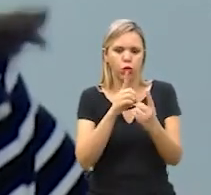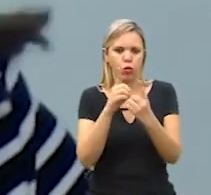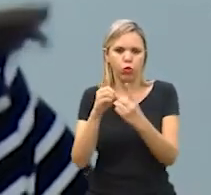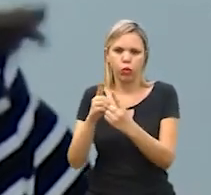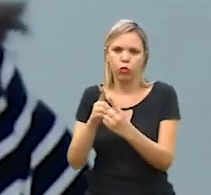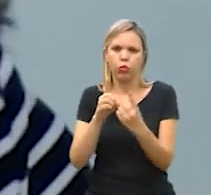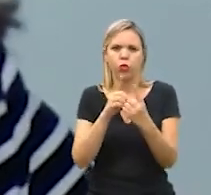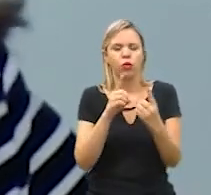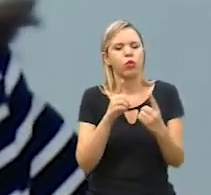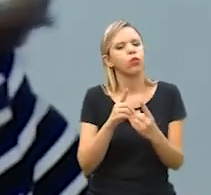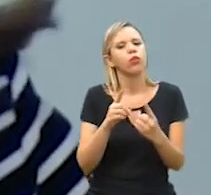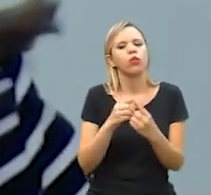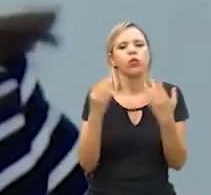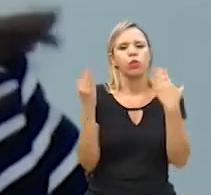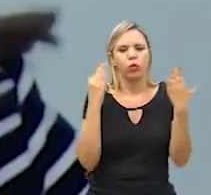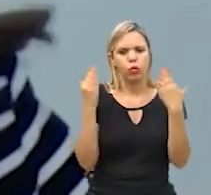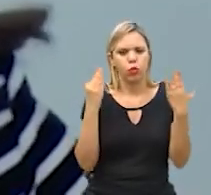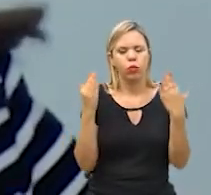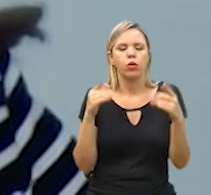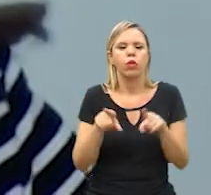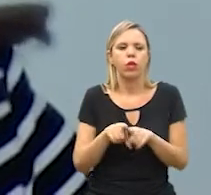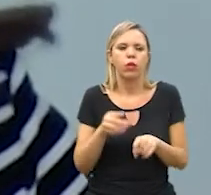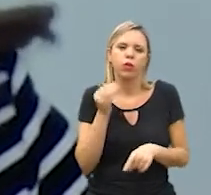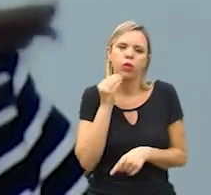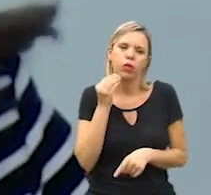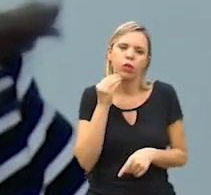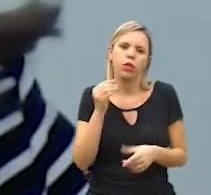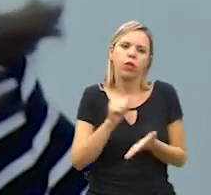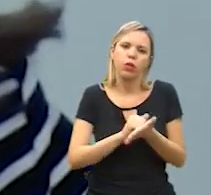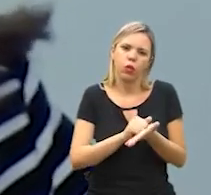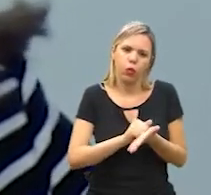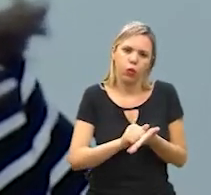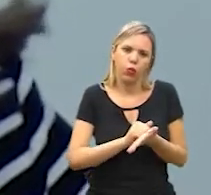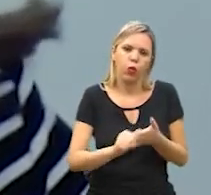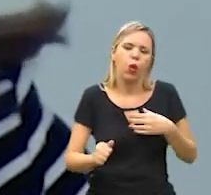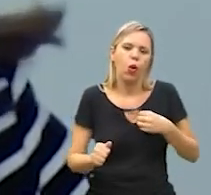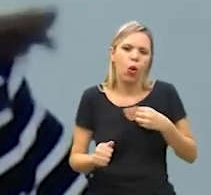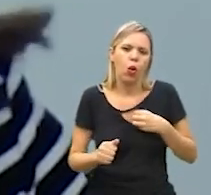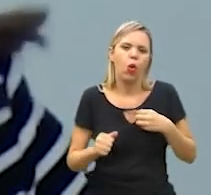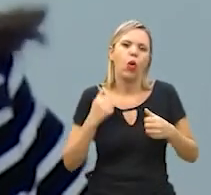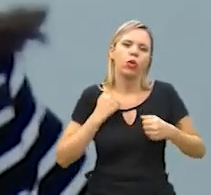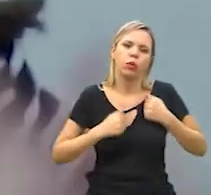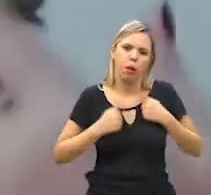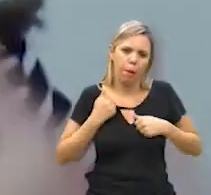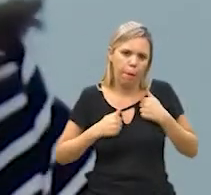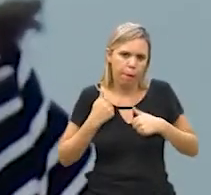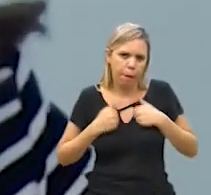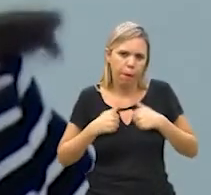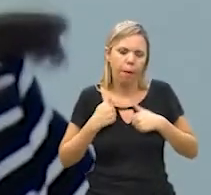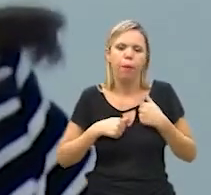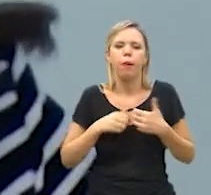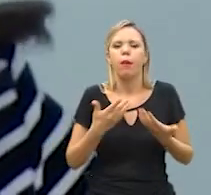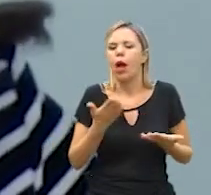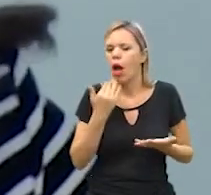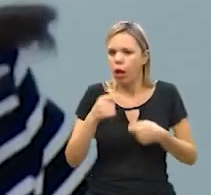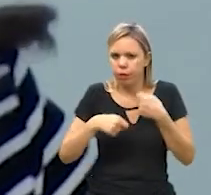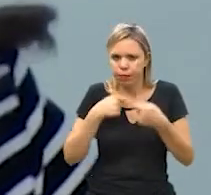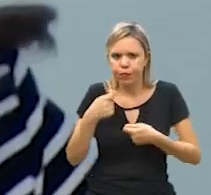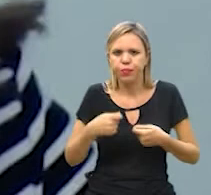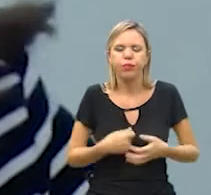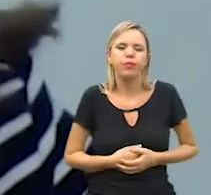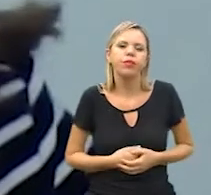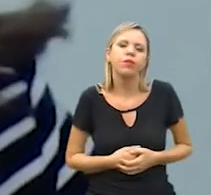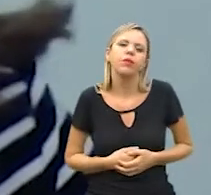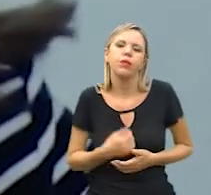ele tem serviços de atendimento psicossocial, ele tem oportunidade de lavar sua roupa, de se higienizar, de